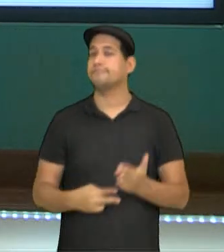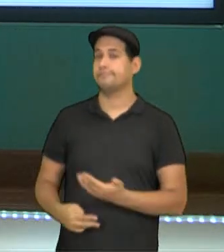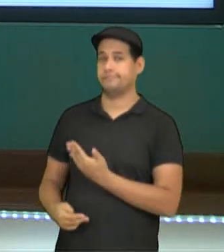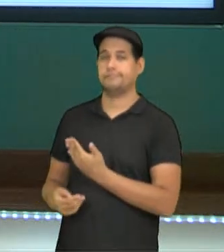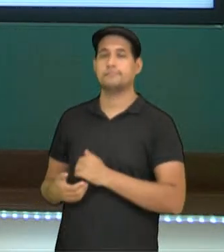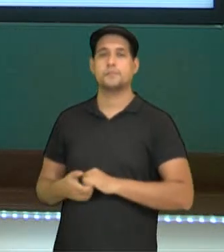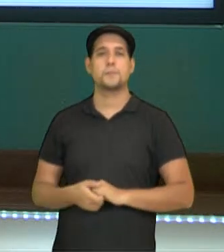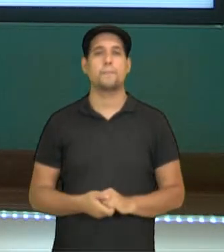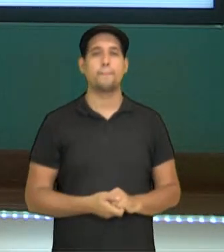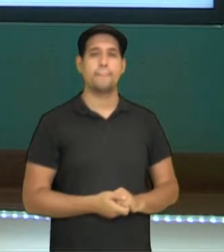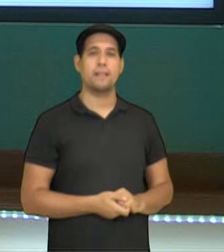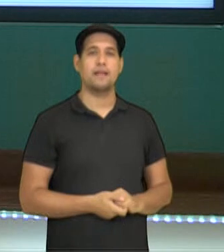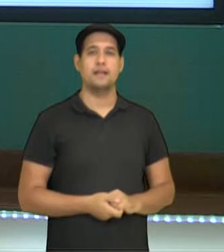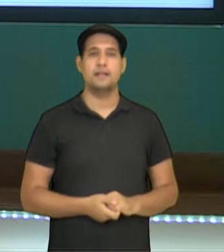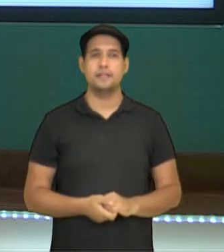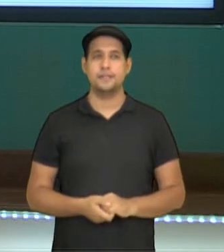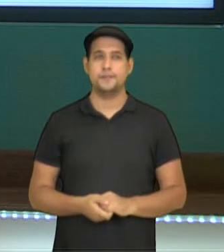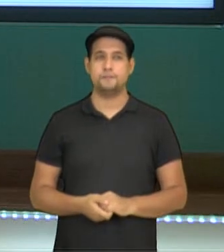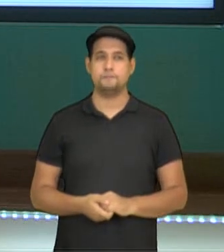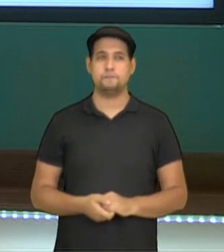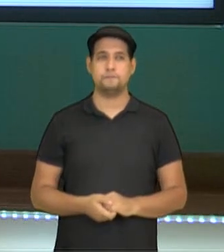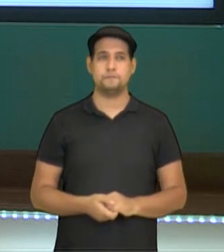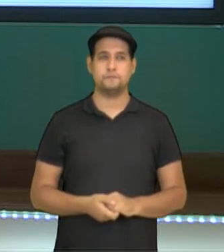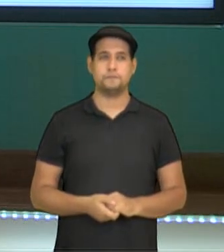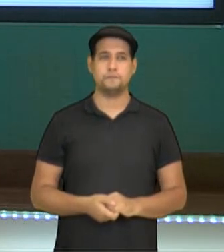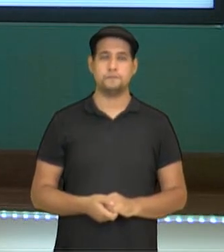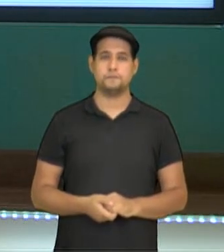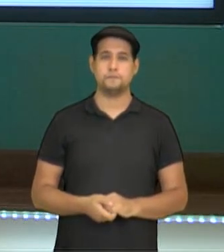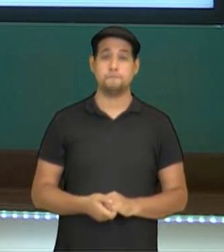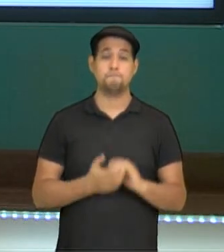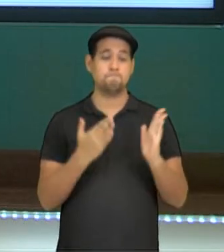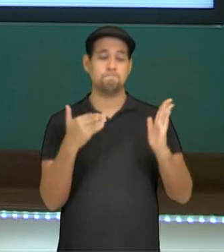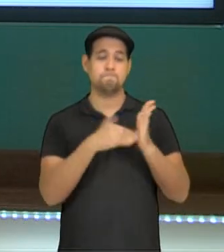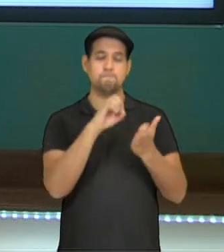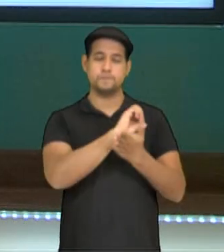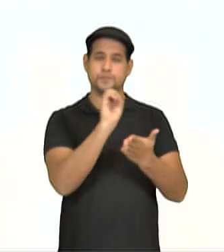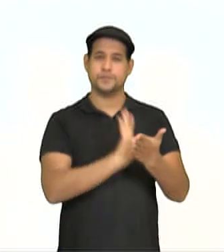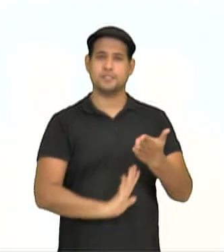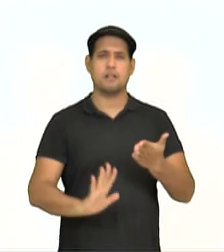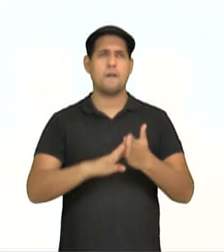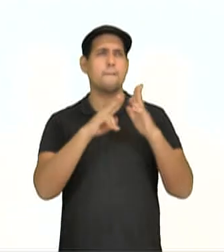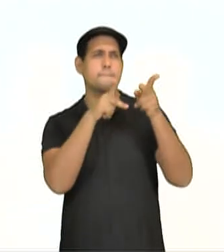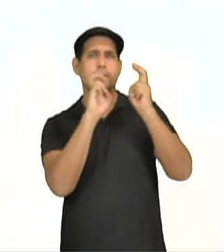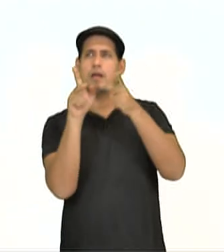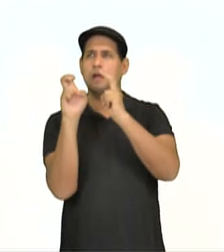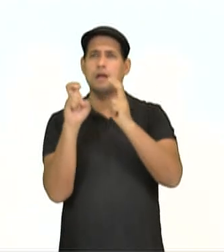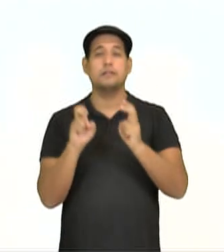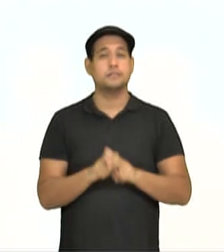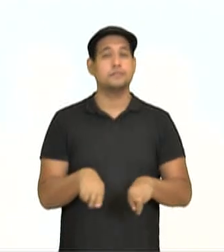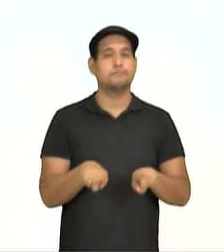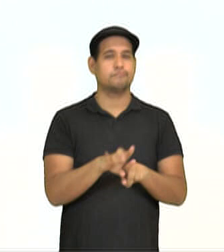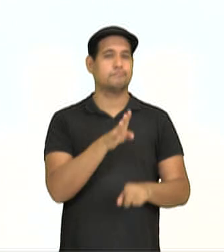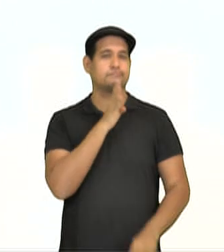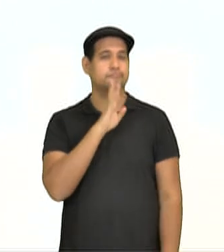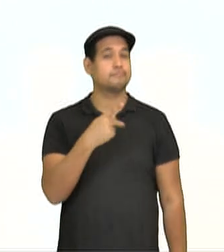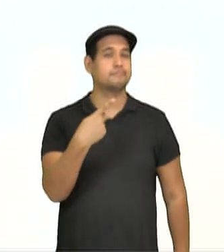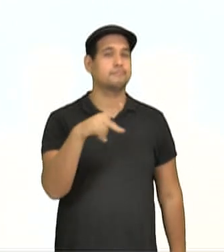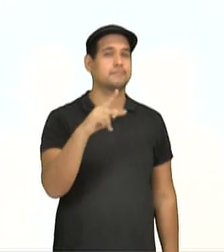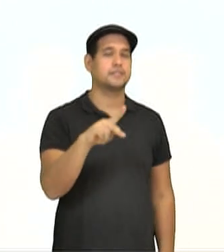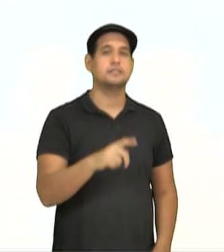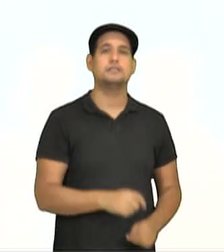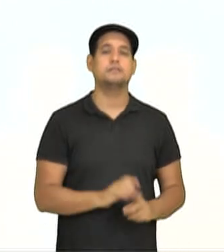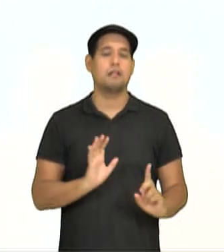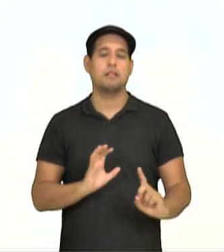Né? Thierry Henry. E o último exercício. Identifique, através do seu conhecimento,